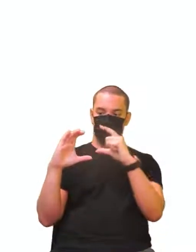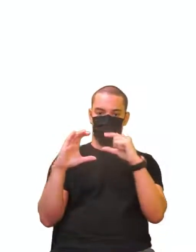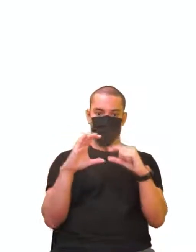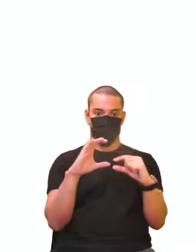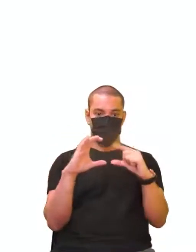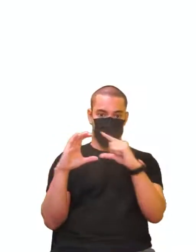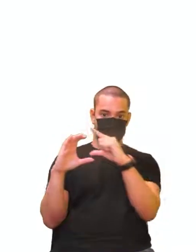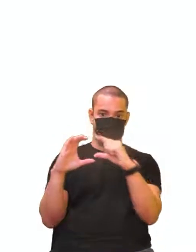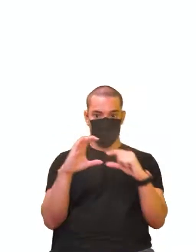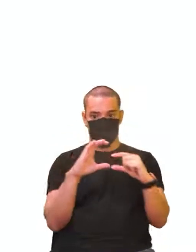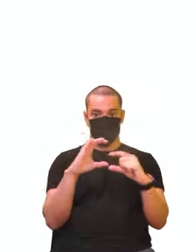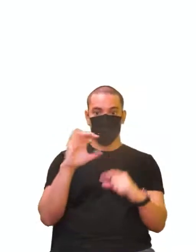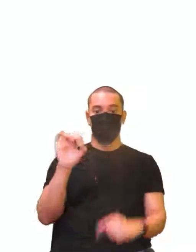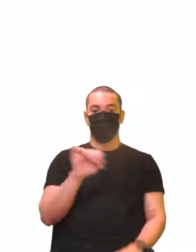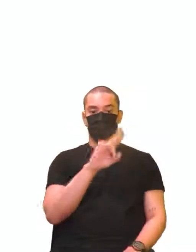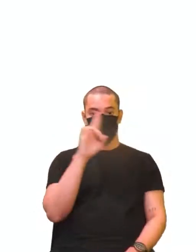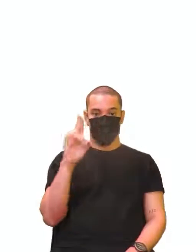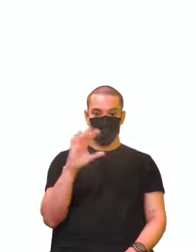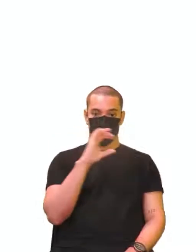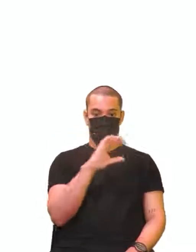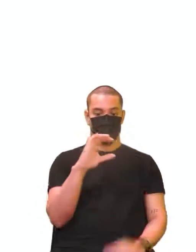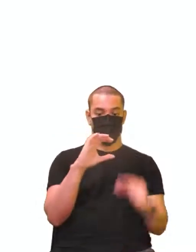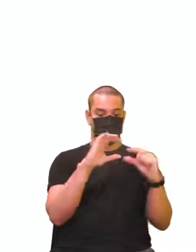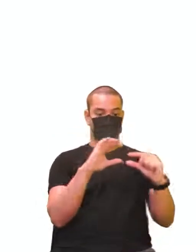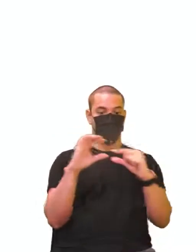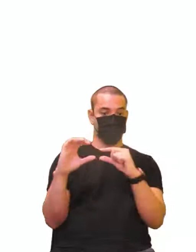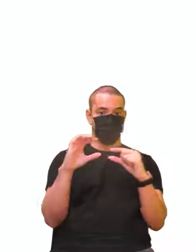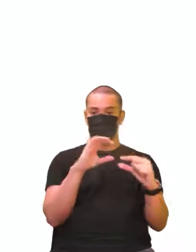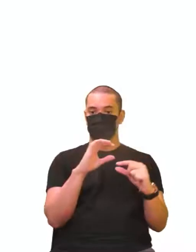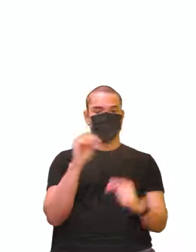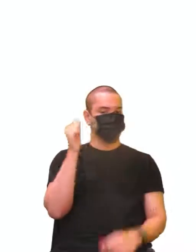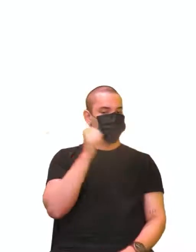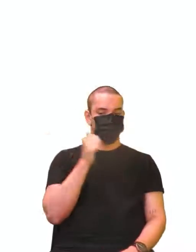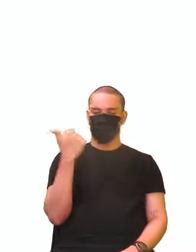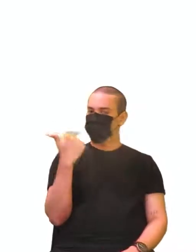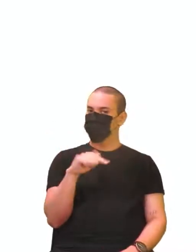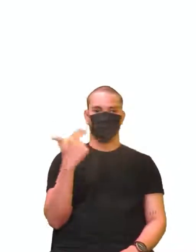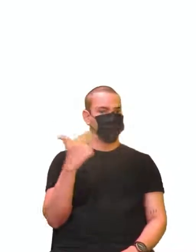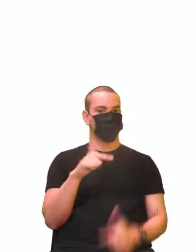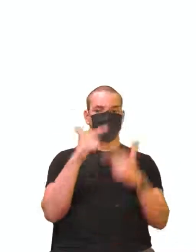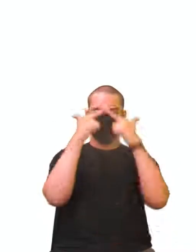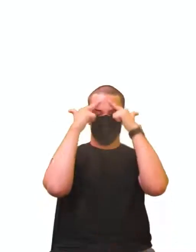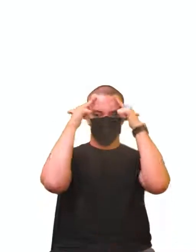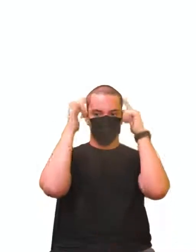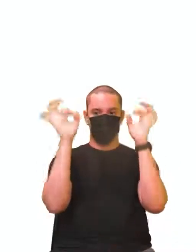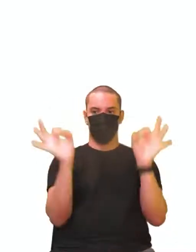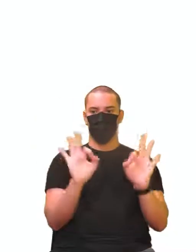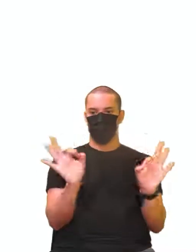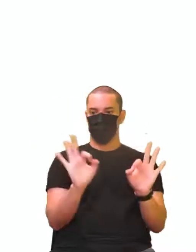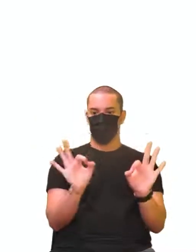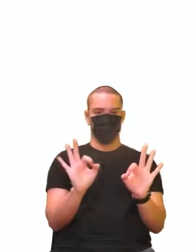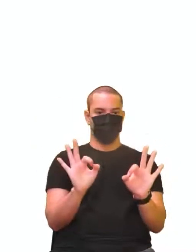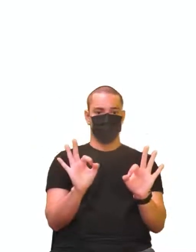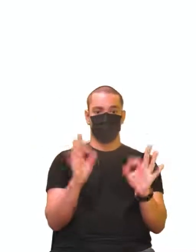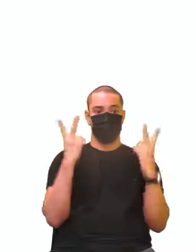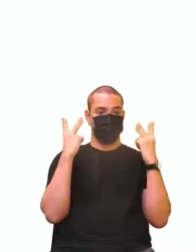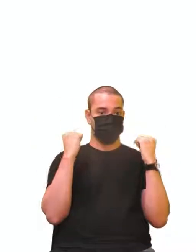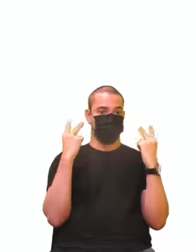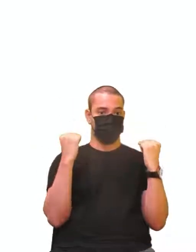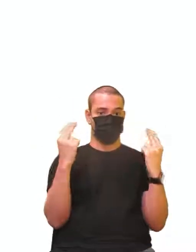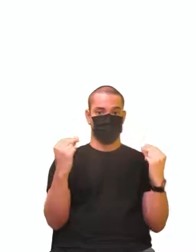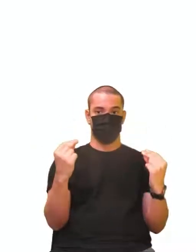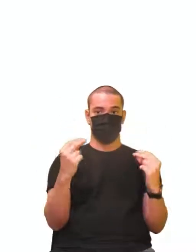heterozigose, ou quando eles estão em recessividade, a mulher não tem calvície, tá? Por isso que